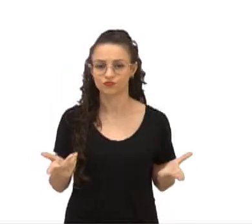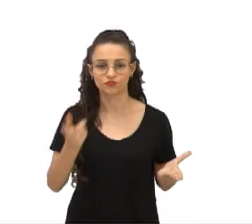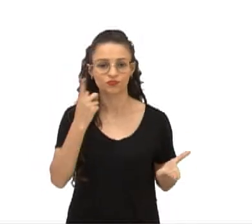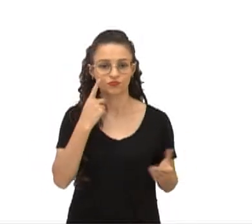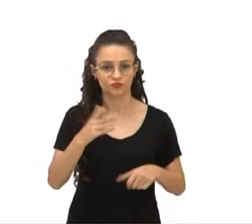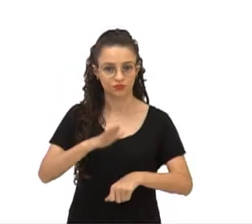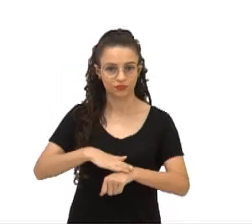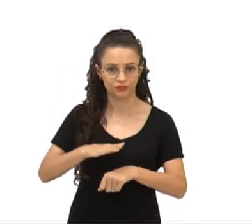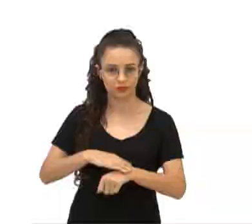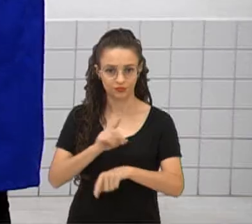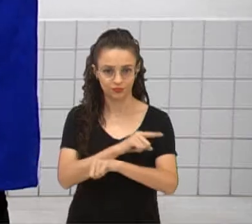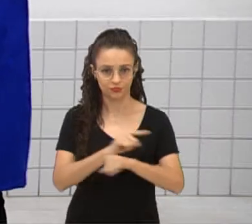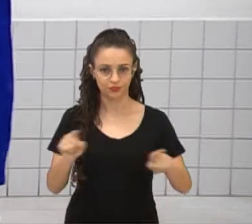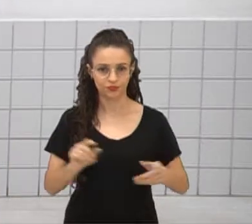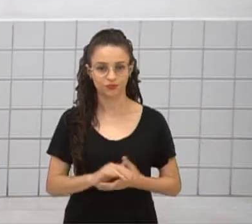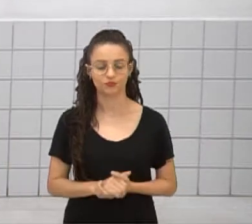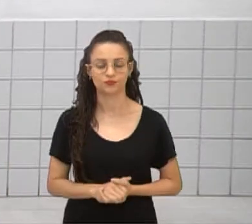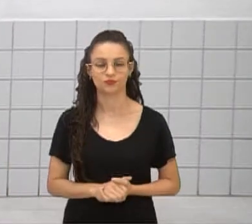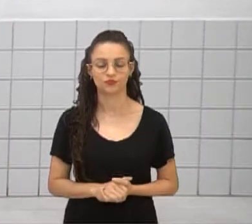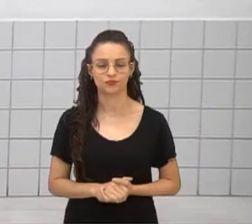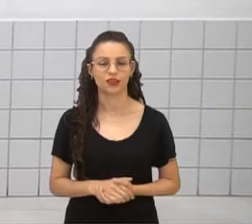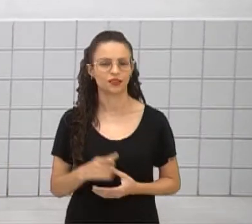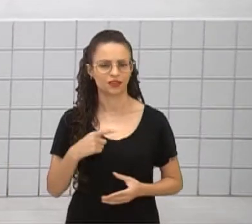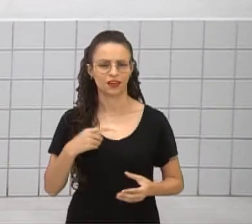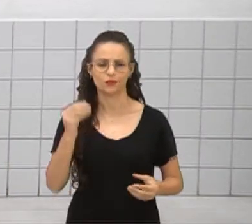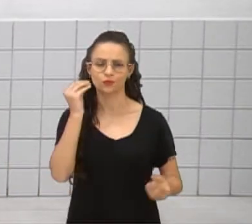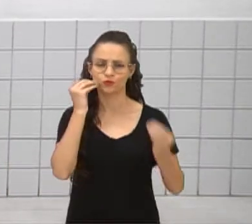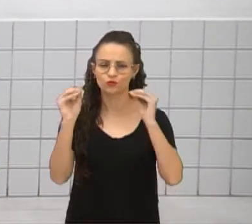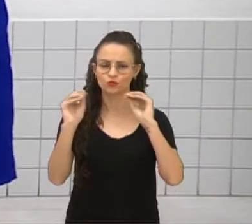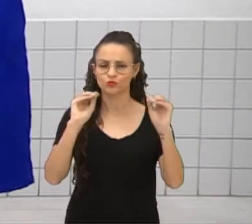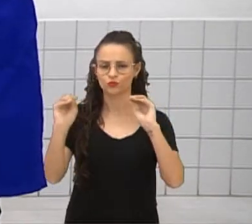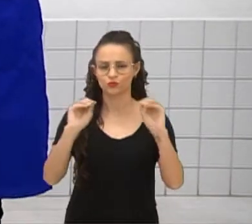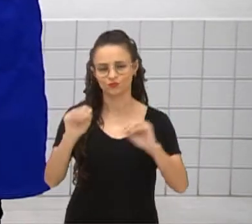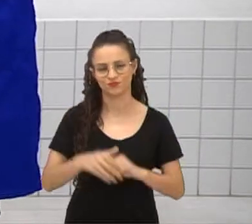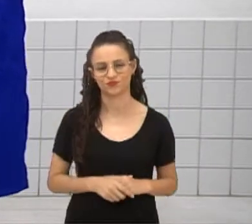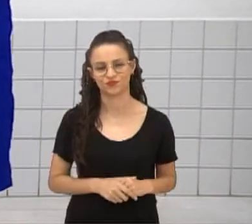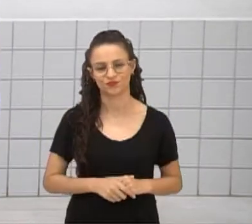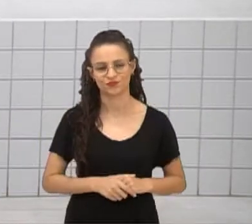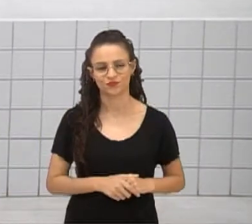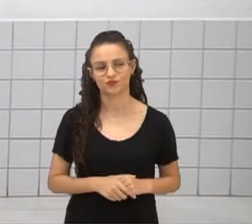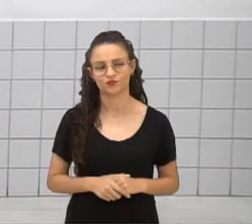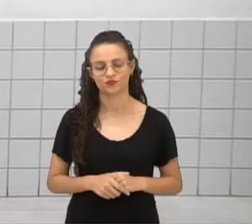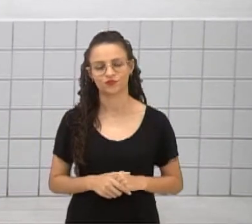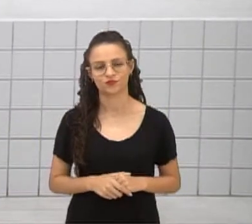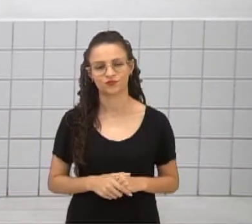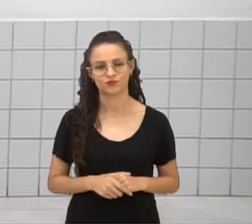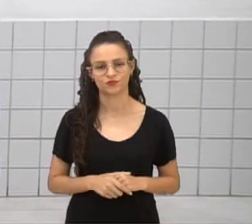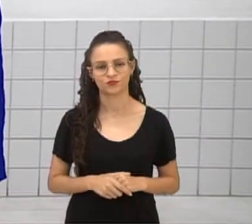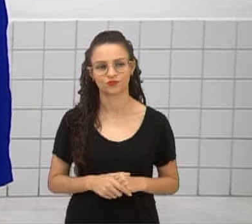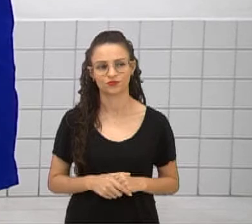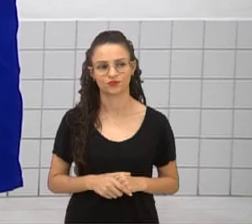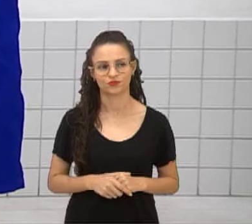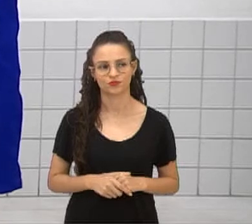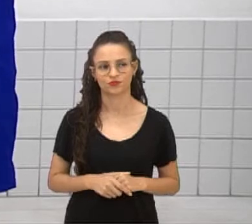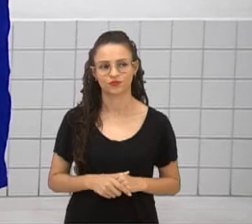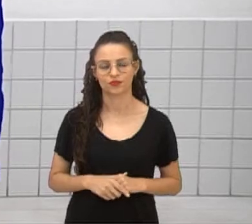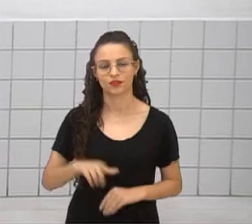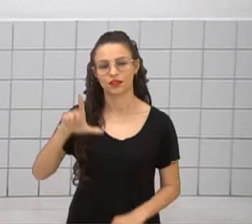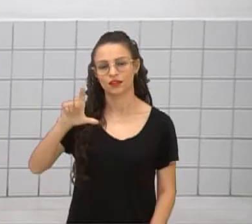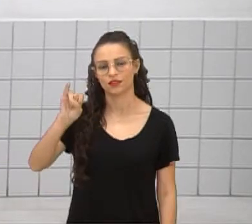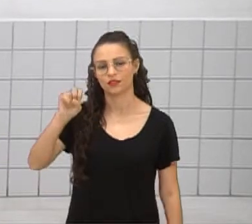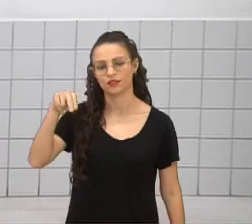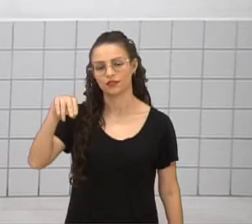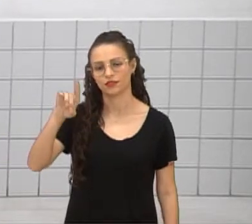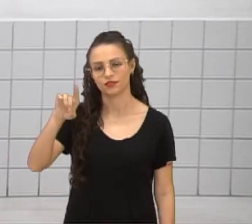Vamos dar um tempinho tenho beijos aqui enquanto a galera tá respondendo aí vamos ver vamos ver Lindsay Correia Manda